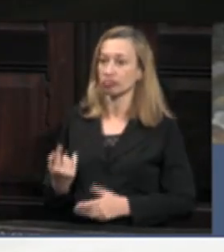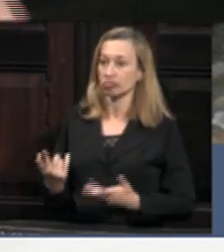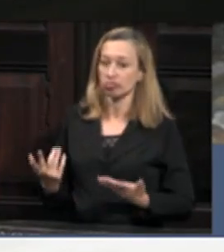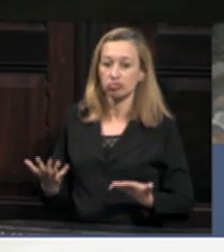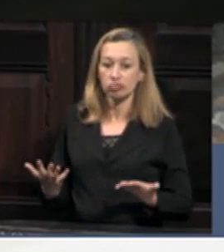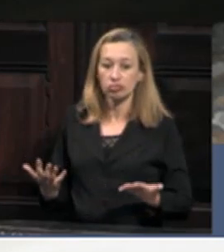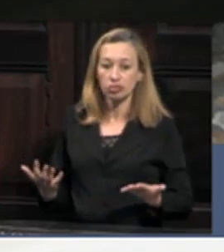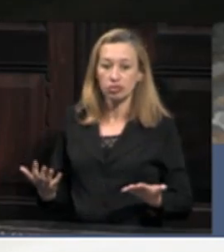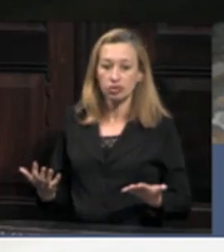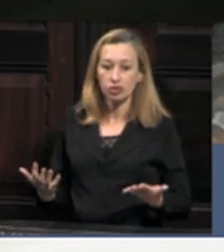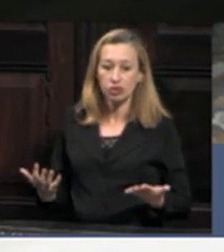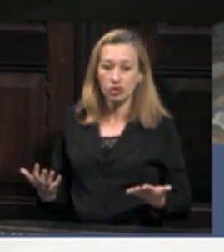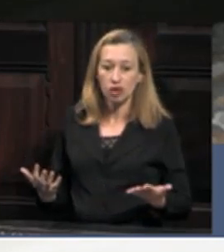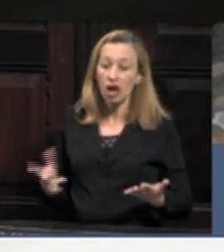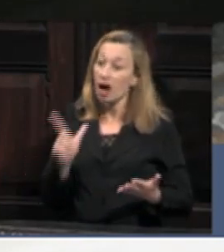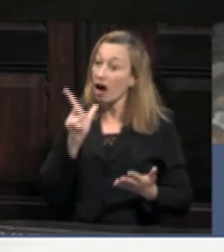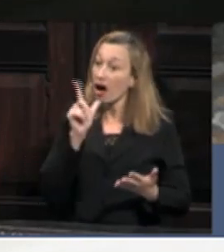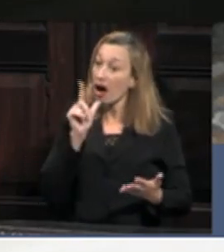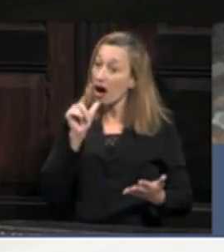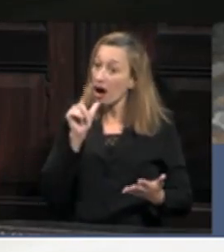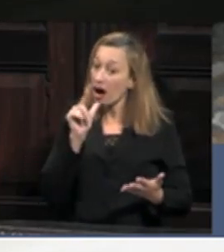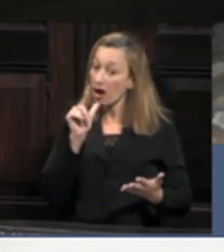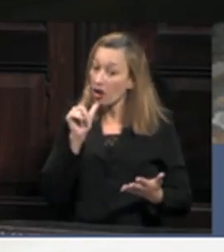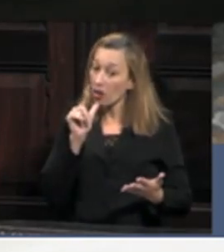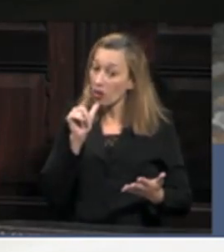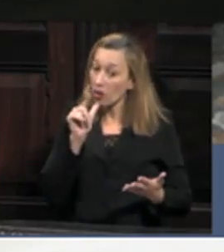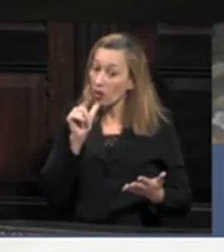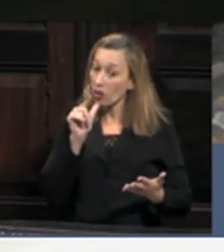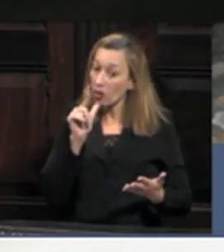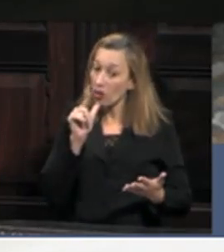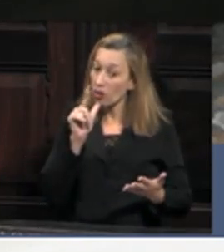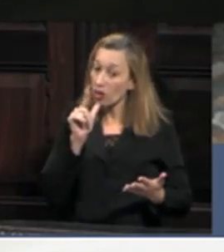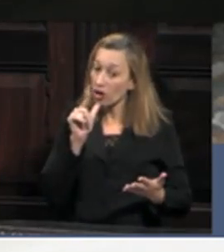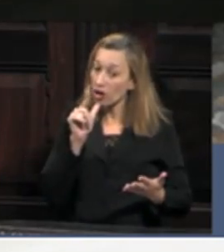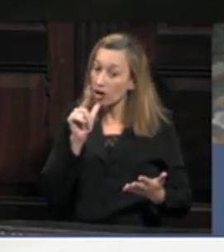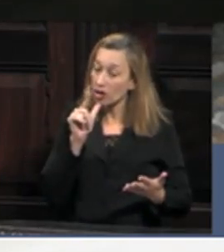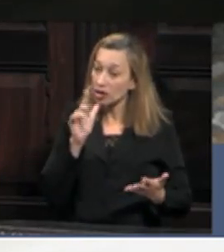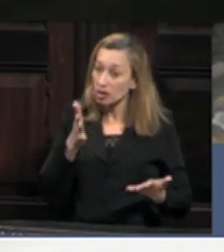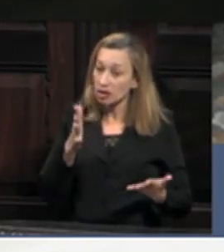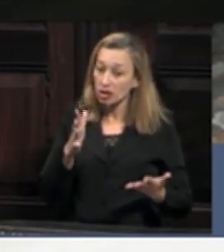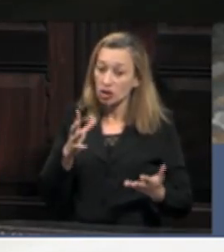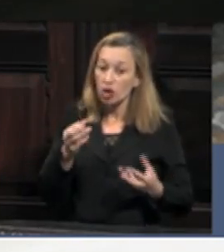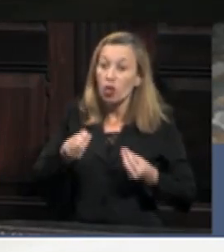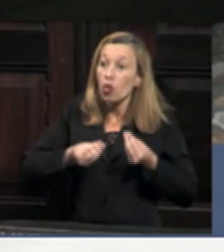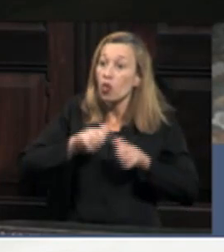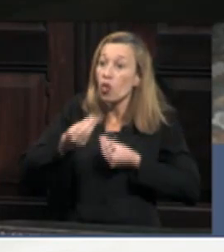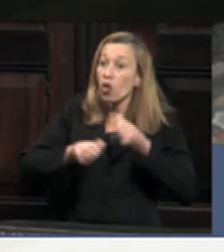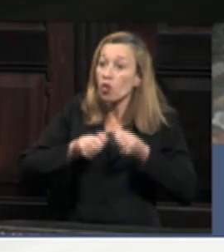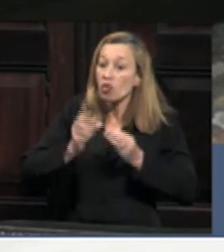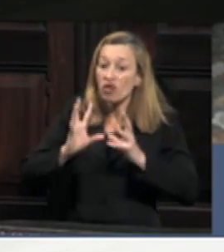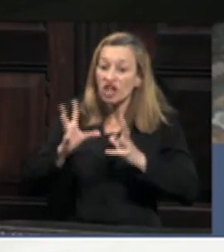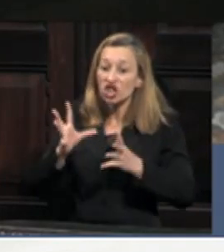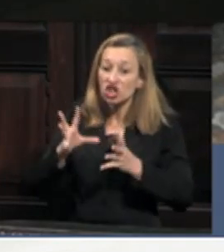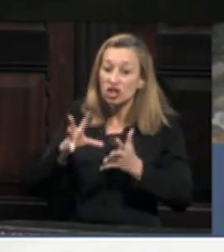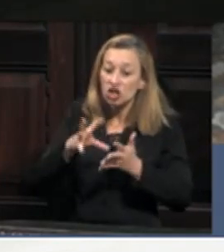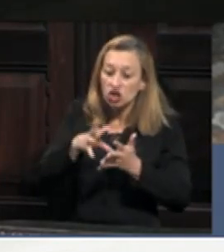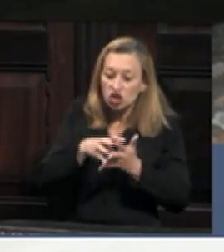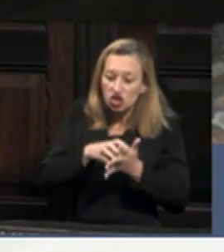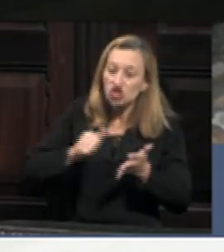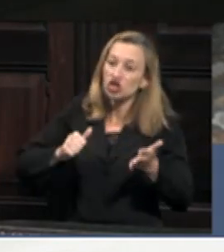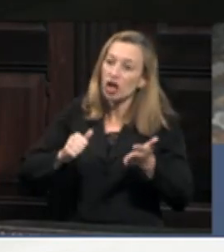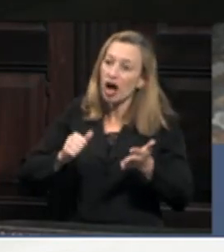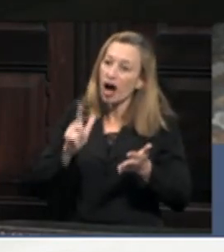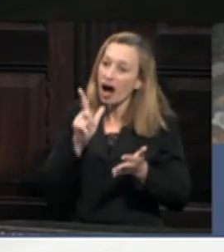tudo aquilo, são as águas de Oxalá que estão contaminadas. Como é que a gente vai retirar essa água aqui